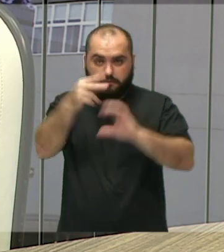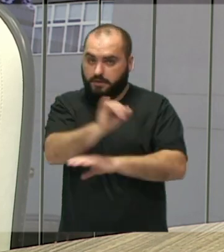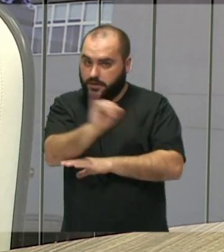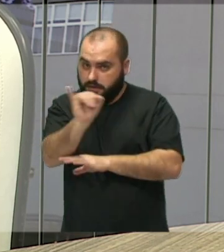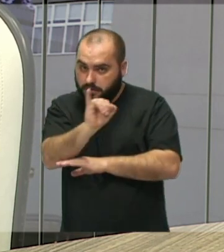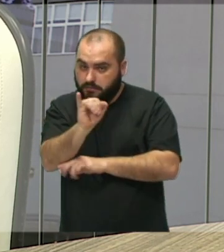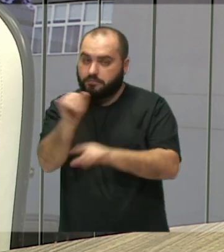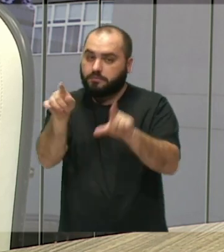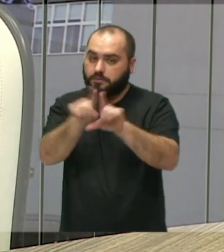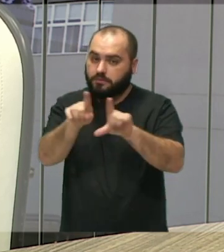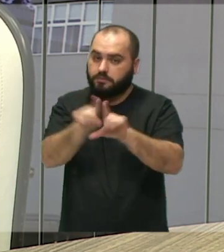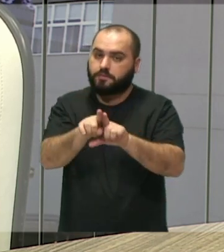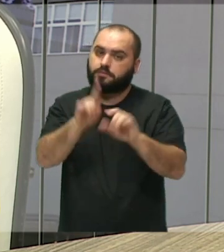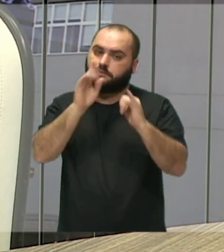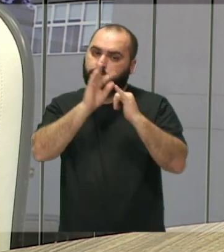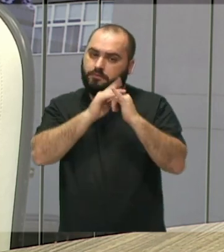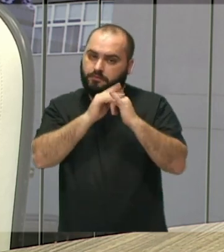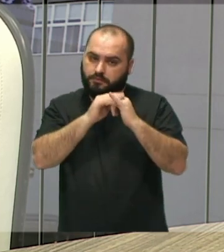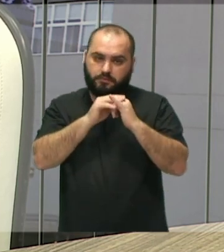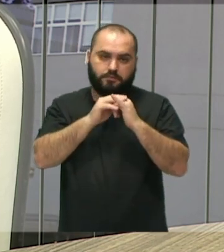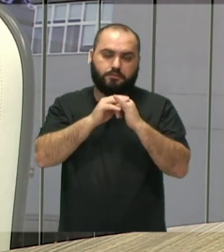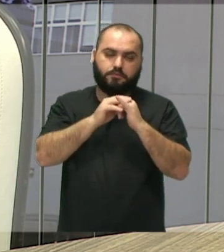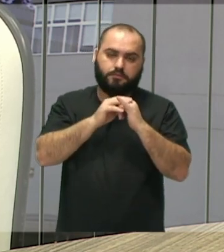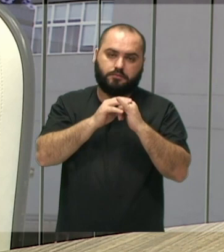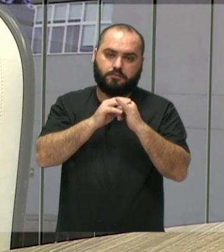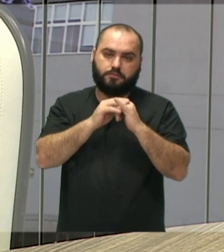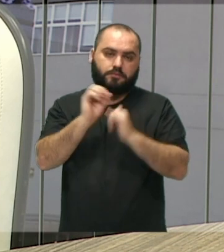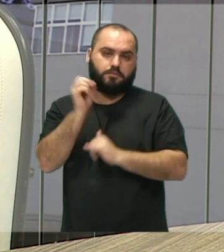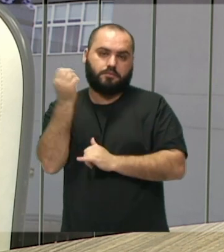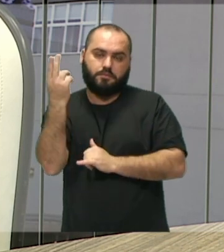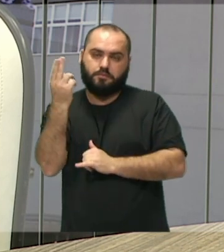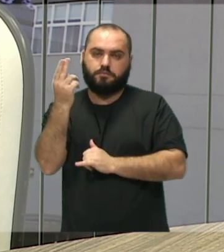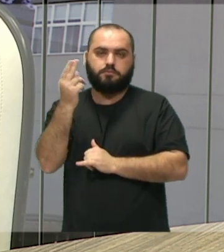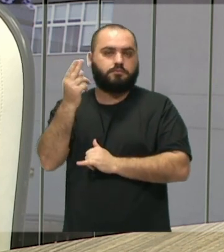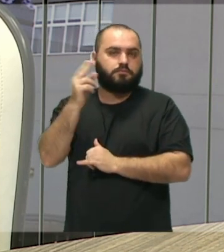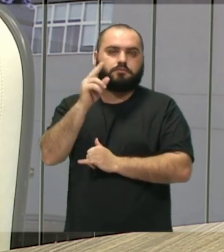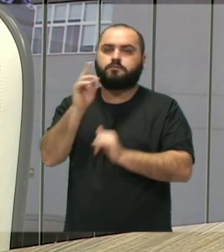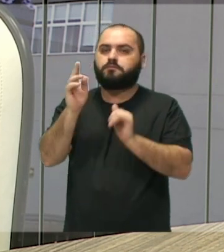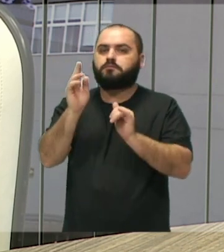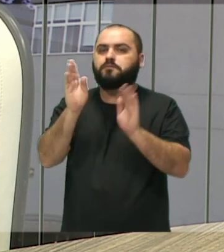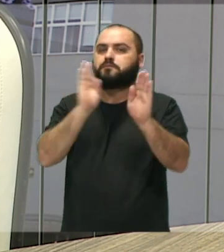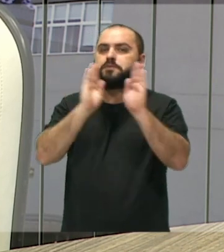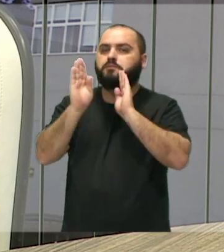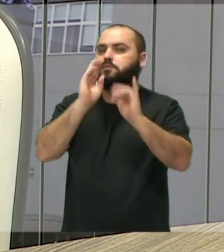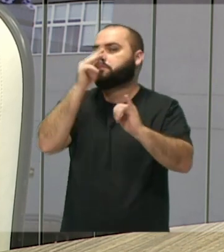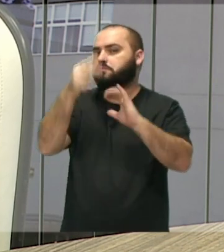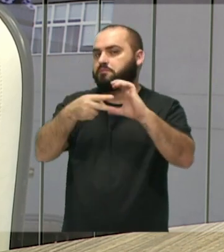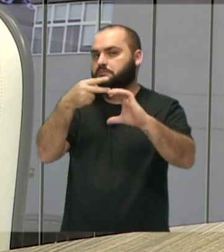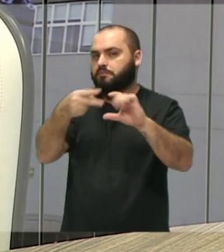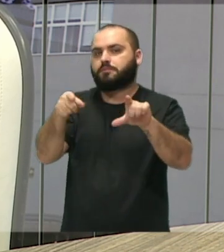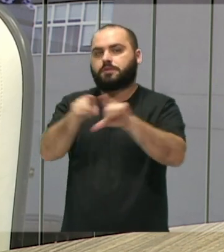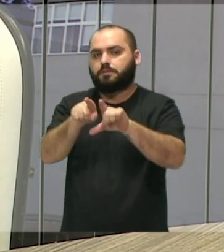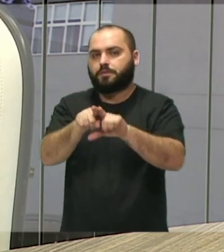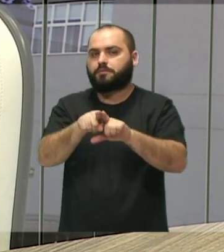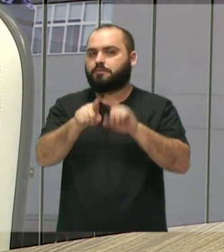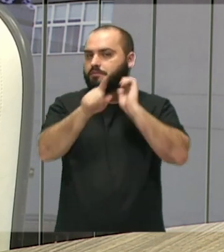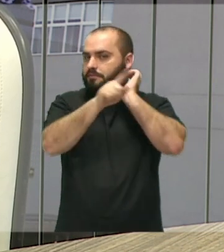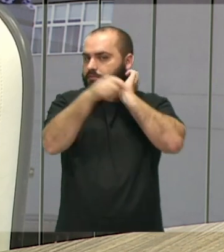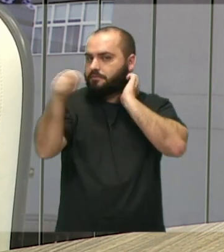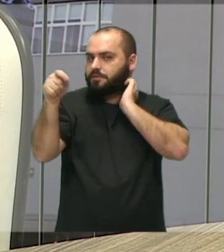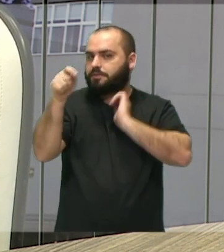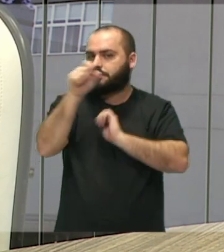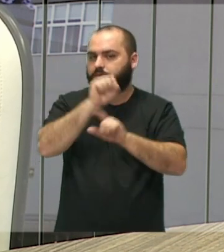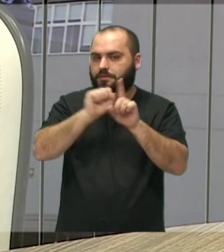e também, seja no YouTube, seja na página da Câmara de Vereadores e também do Observatório Social de